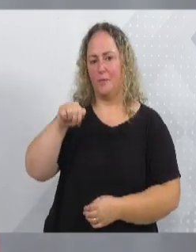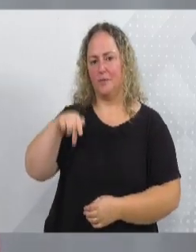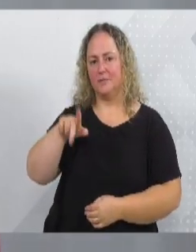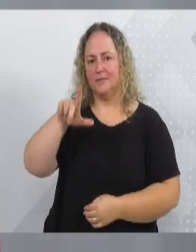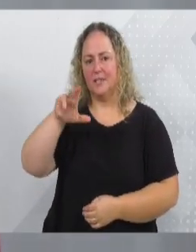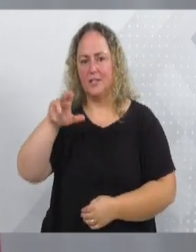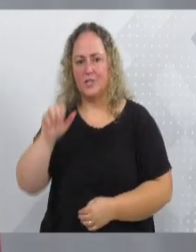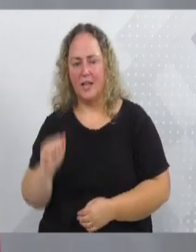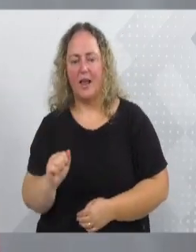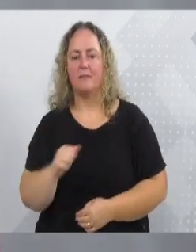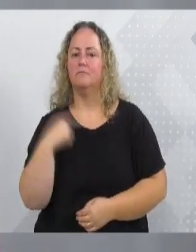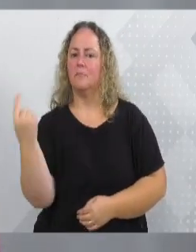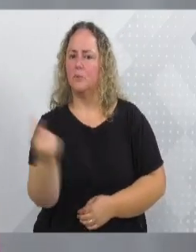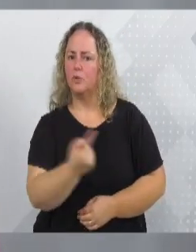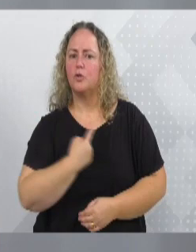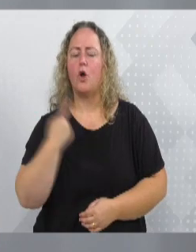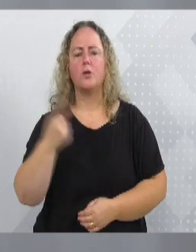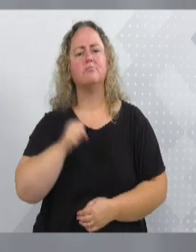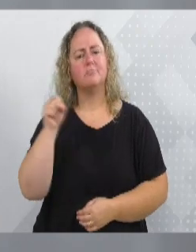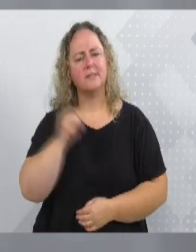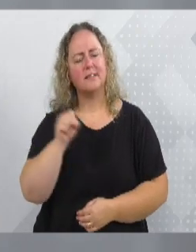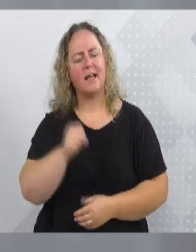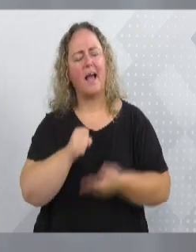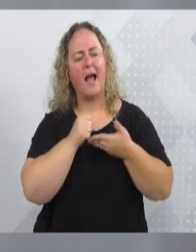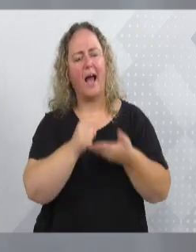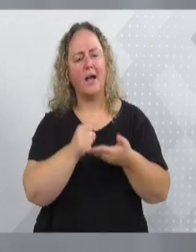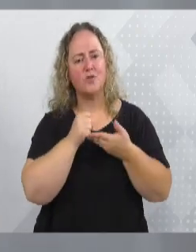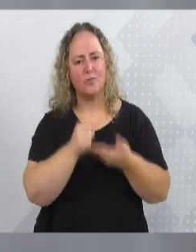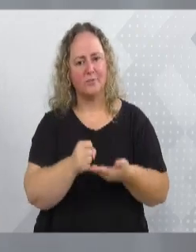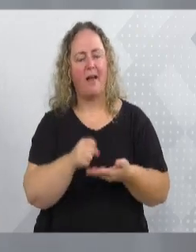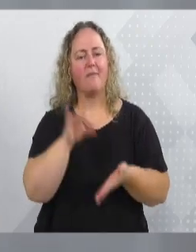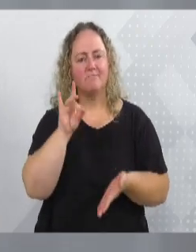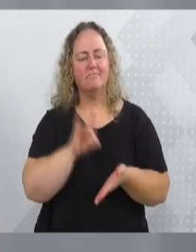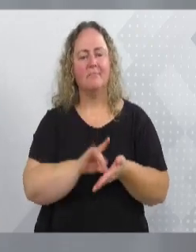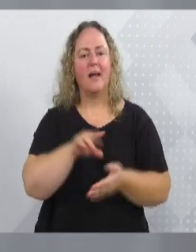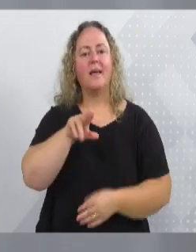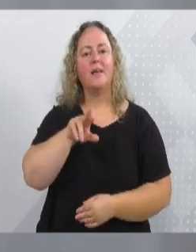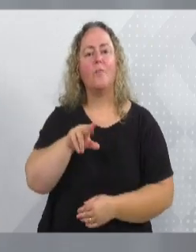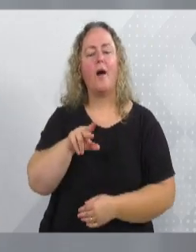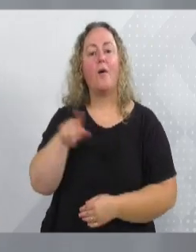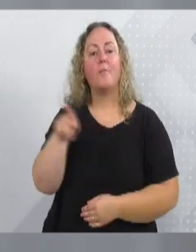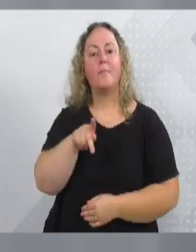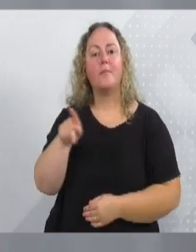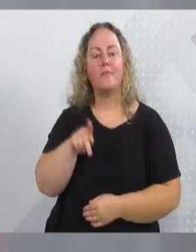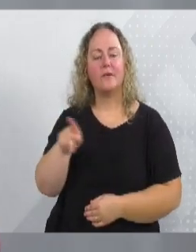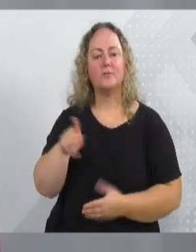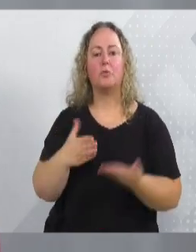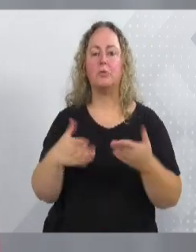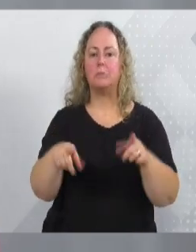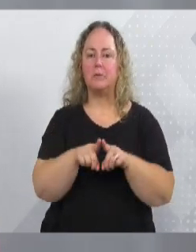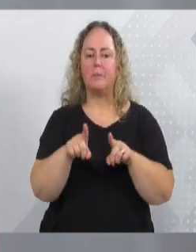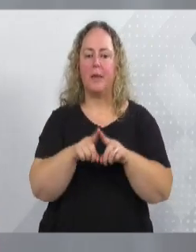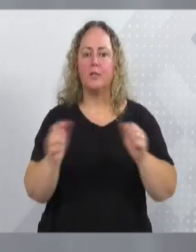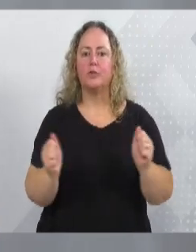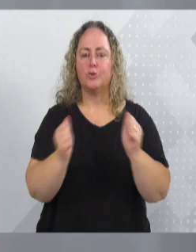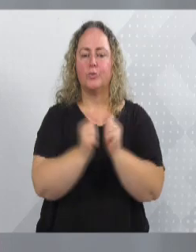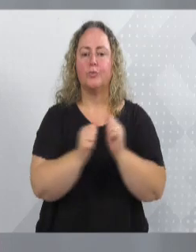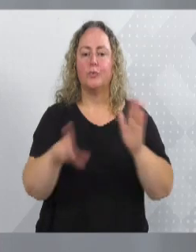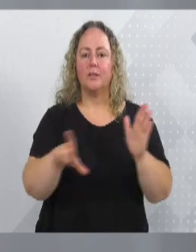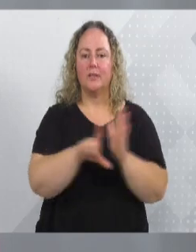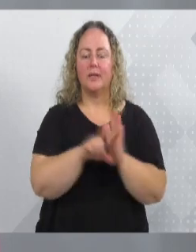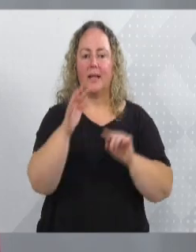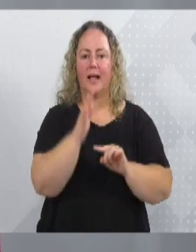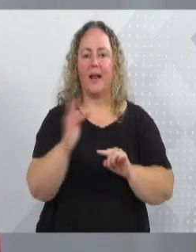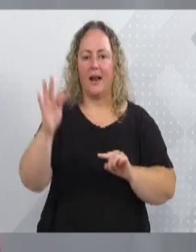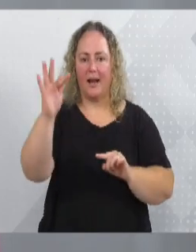se furtou em ajudar, sim, em estar à frente, como disse aqui a professora Terezinha, à frente, inclusive, de uma lei federal. Quando nós aqui instituímos a lei